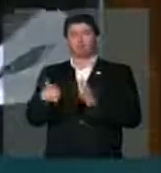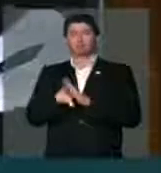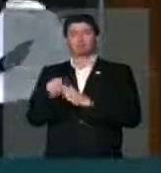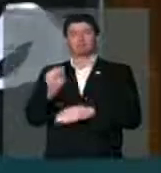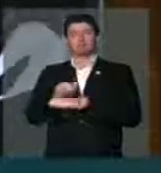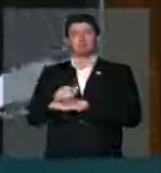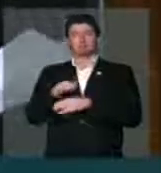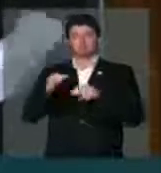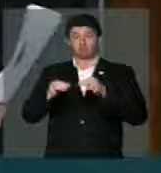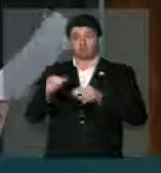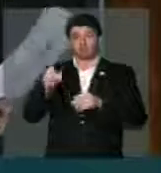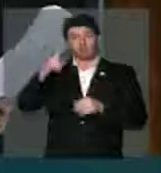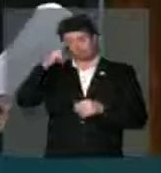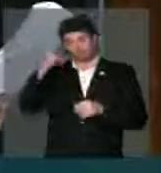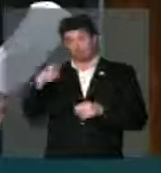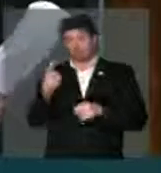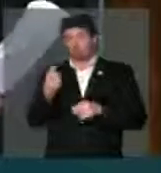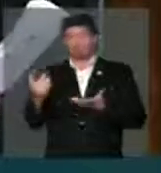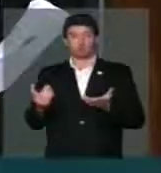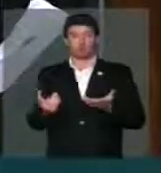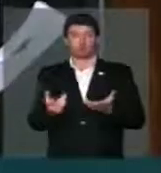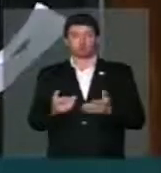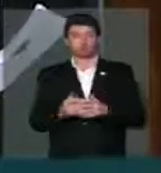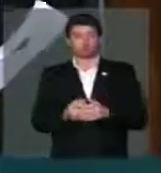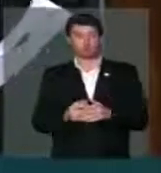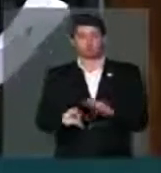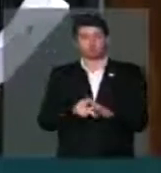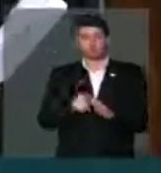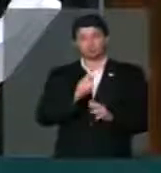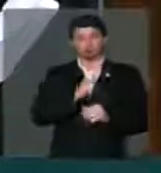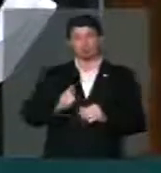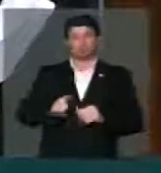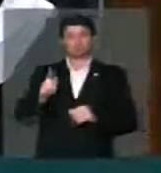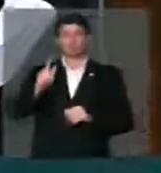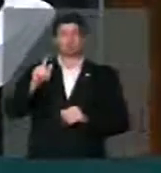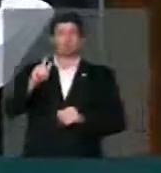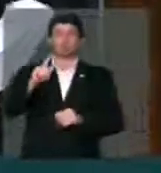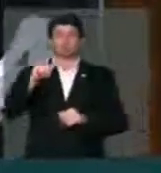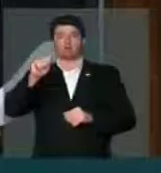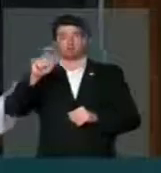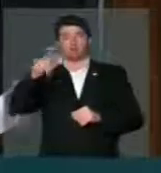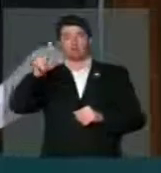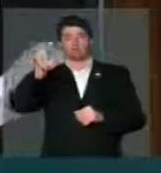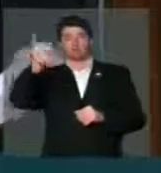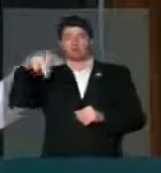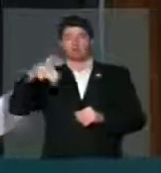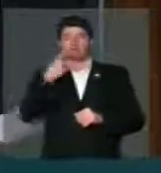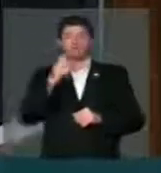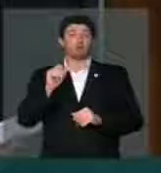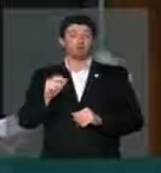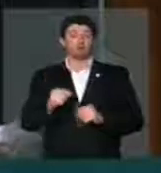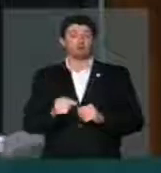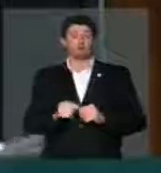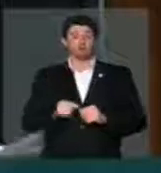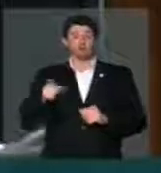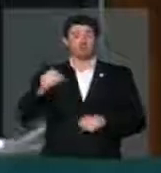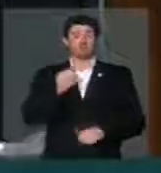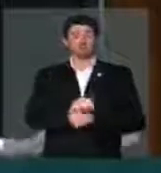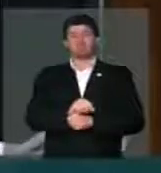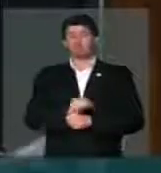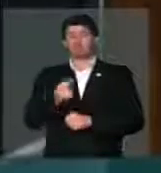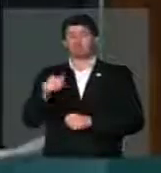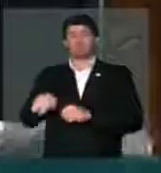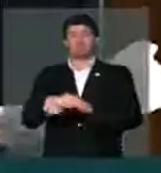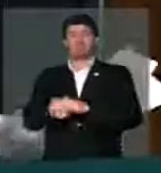judiciais, também uma ideia que nos foi trazida pelo governador Geraldo Alckmin, no sentido de que Esses depósitos judiciais estão lá parados